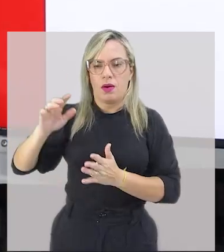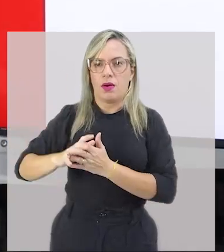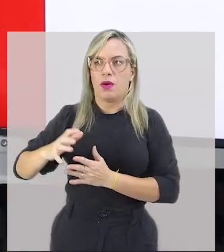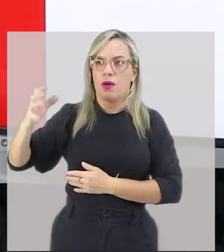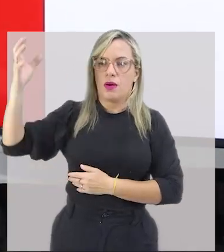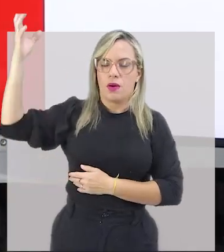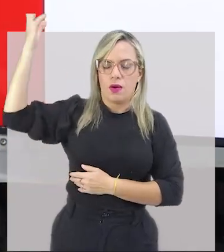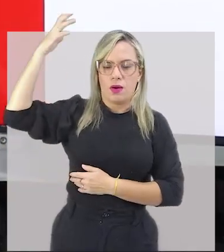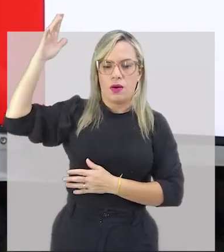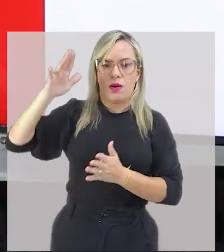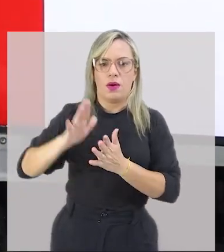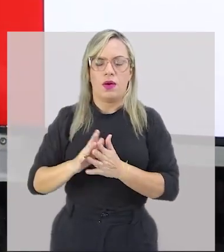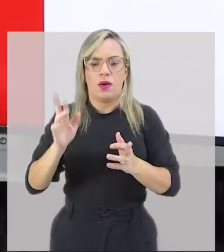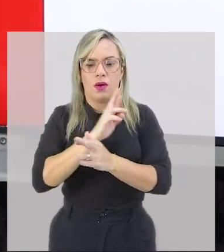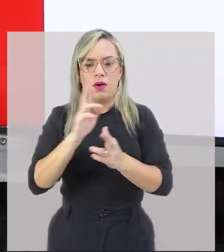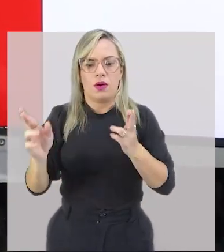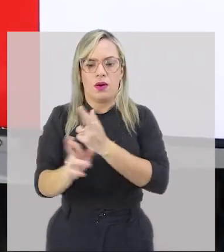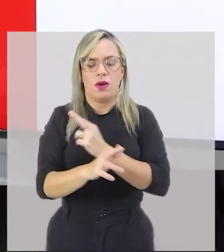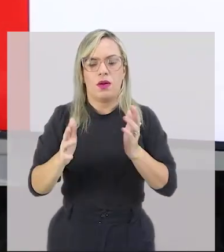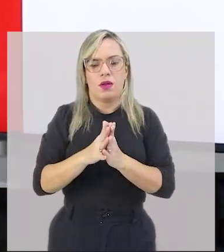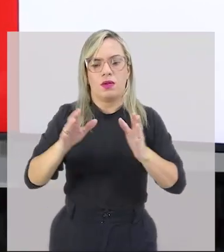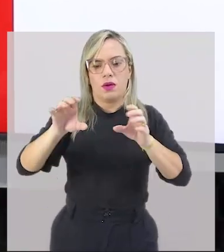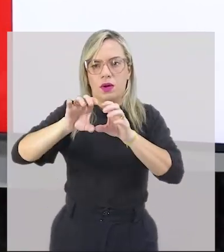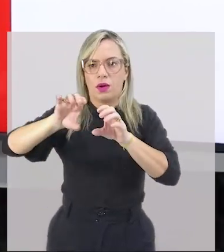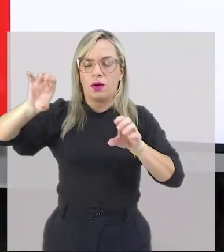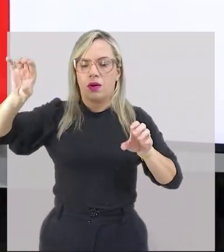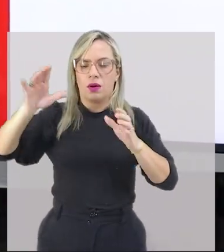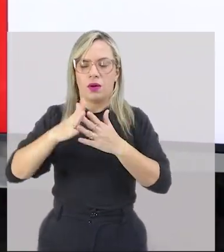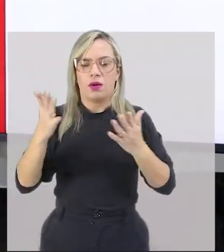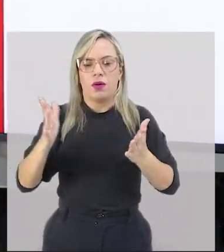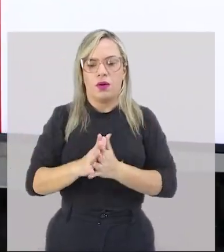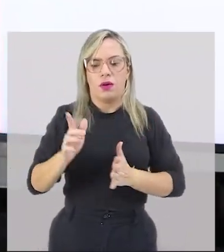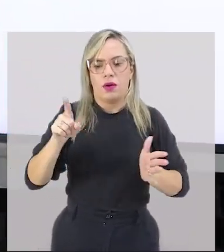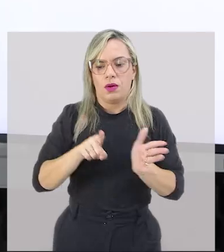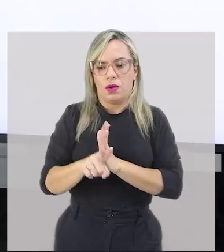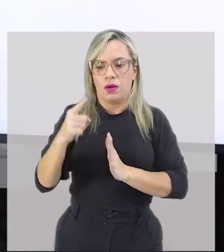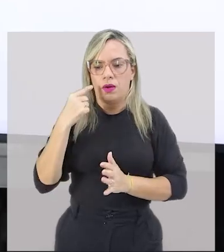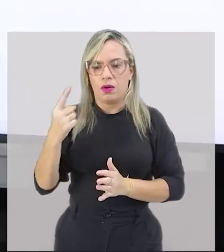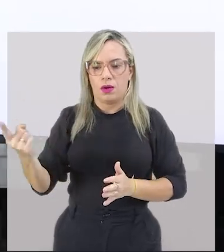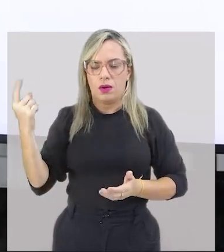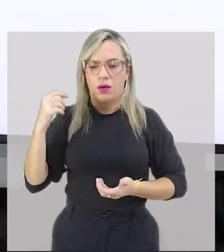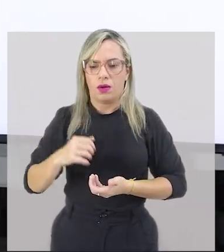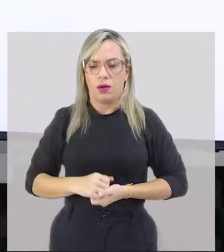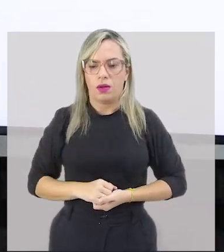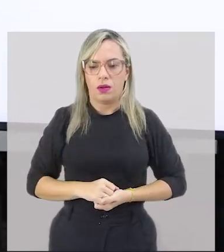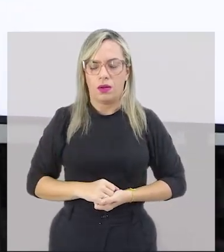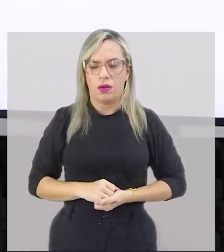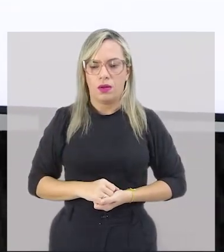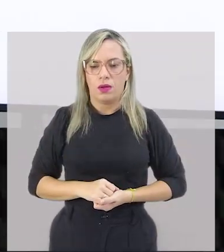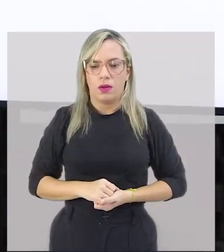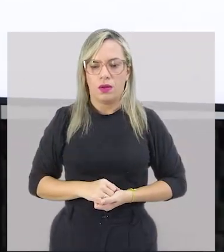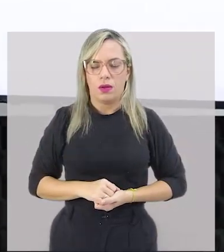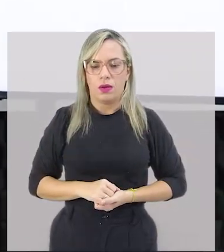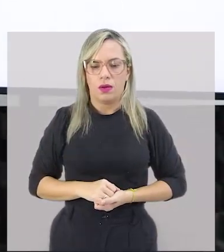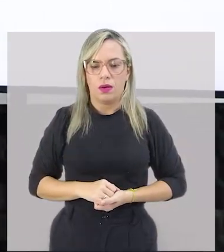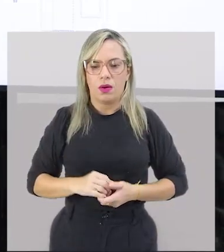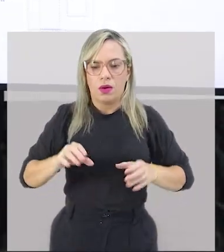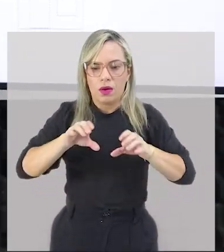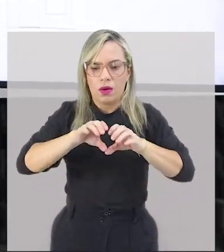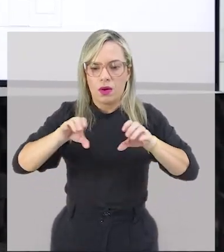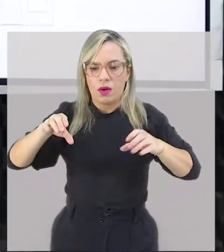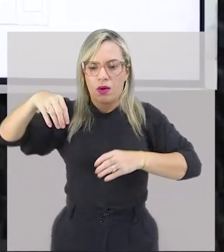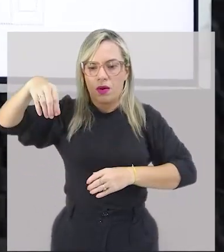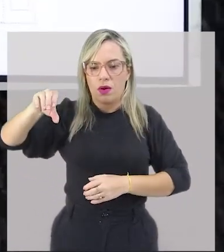ao encanamento. Maior vai ser a pressão. E aí ele pergunta aqui pra gente, ó. Em qual dos registros aqui